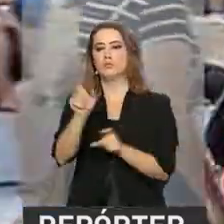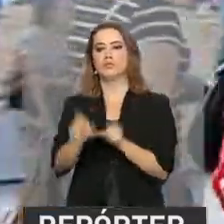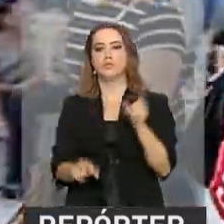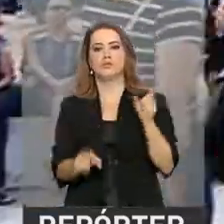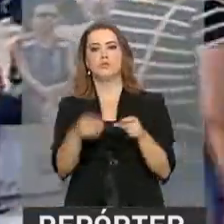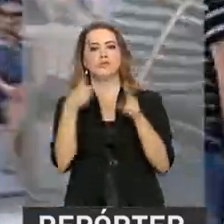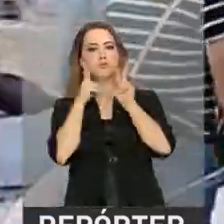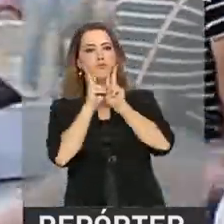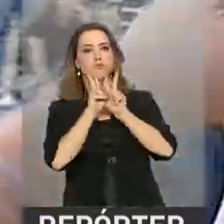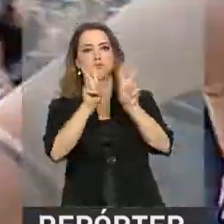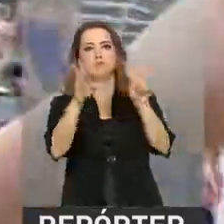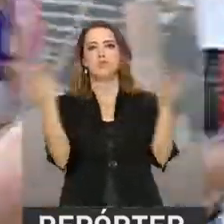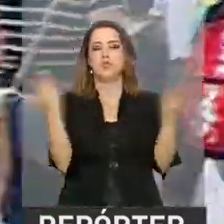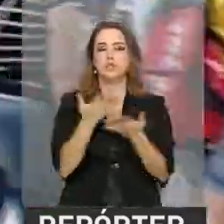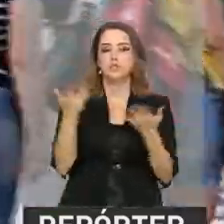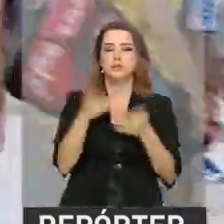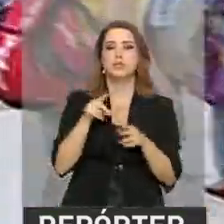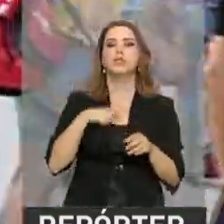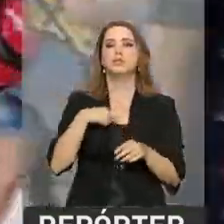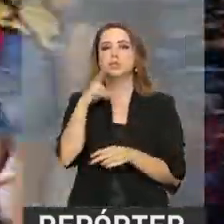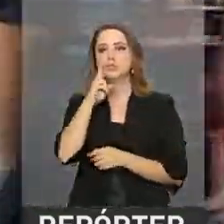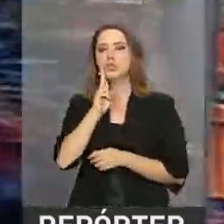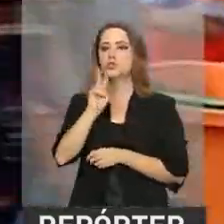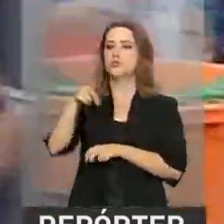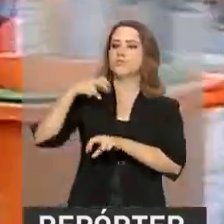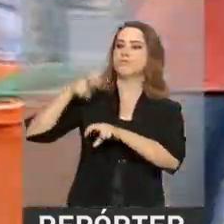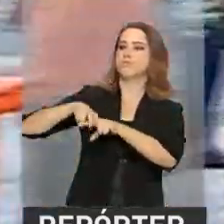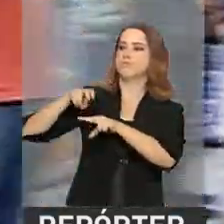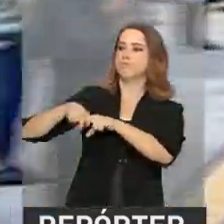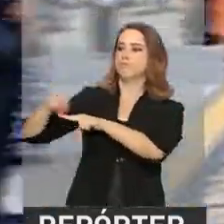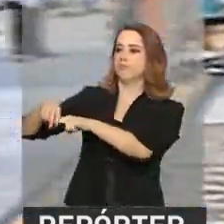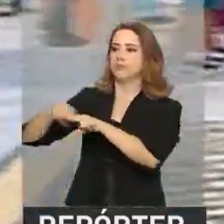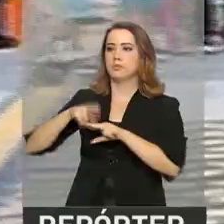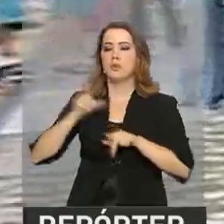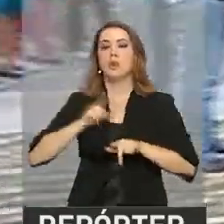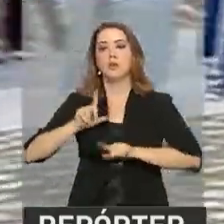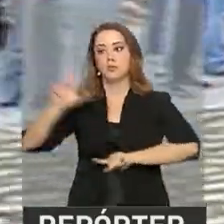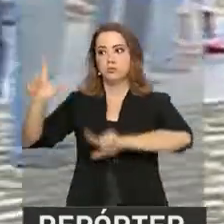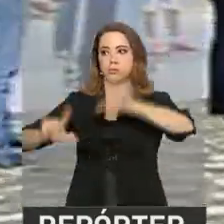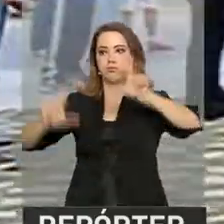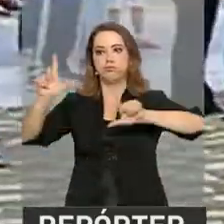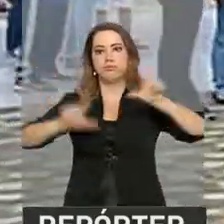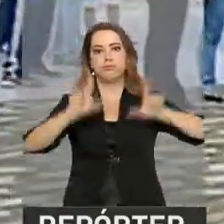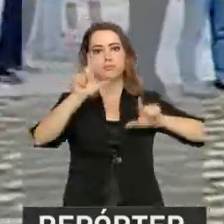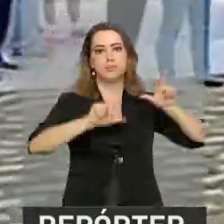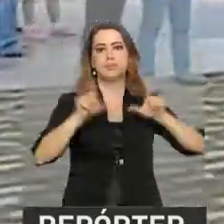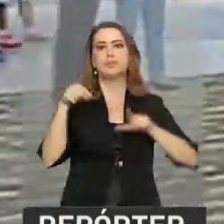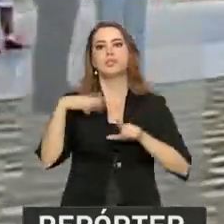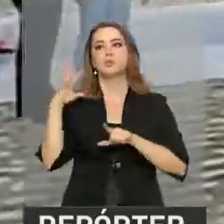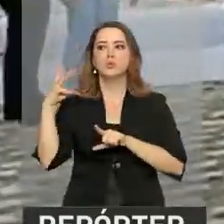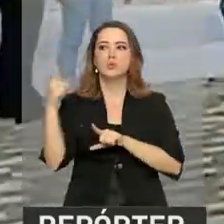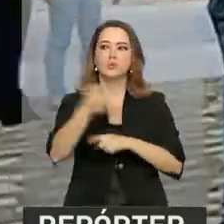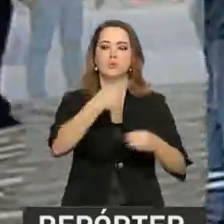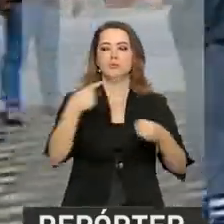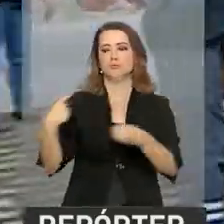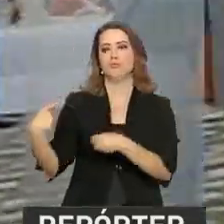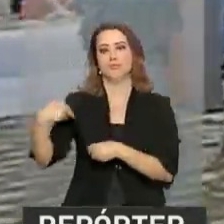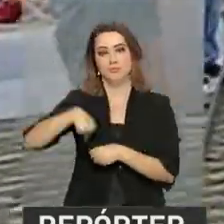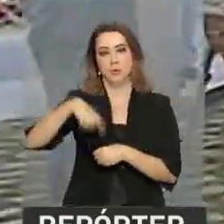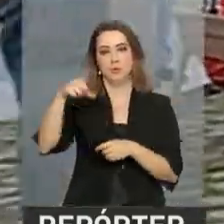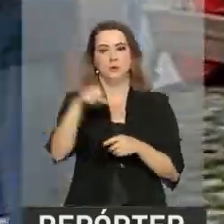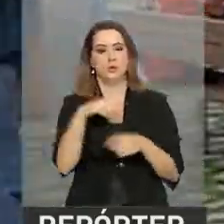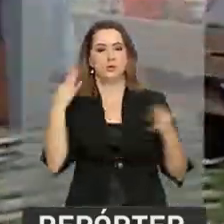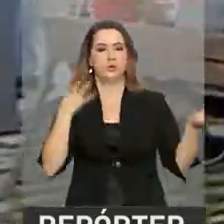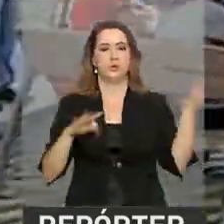Jogos do Brasil. A gente percebe as pessoas sentadas, há telões instalados em todo o Boulevard Olímpico, muitos turistas, famílias inteiras,